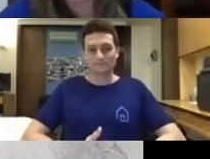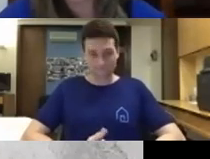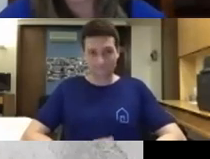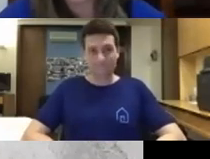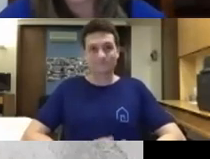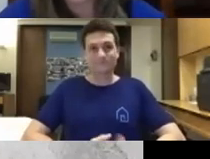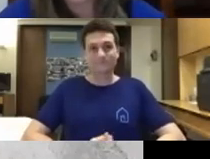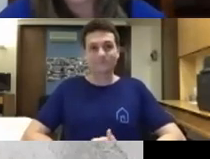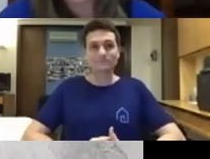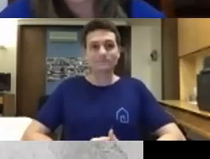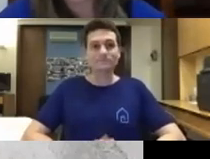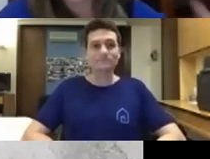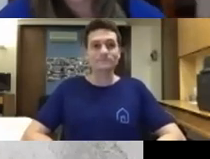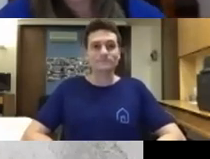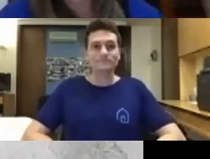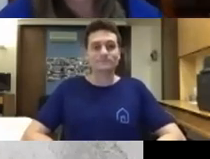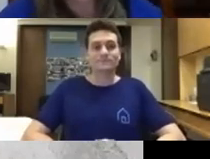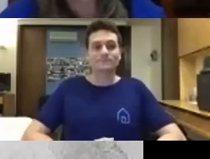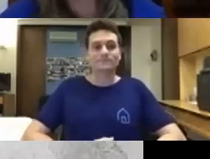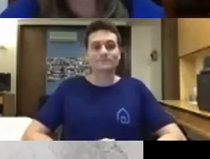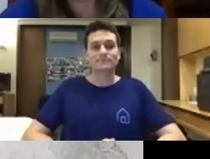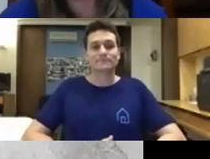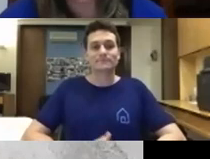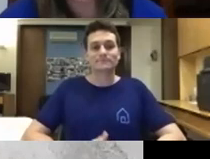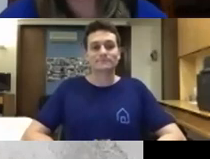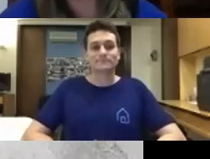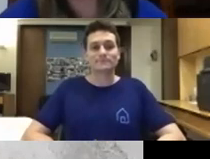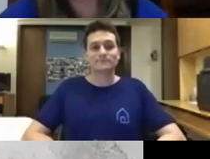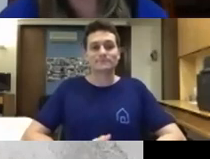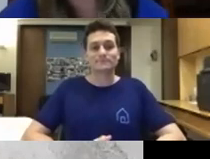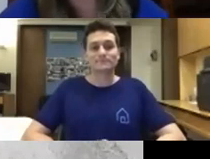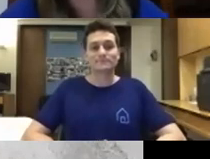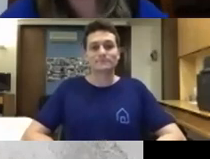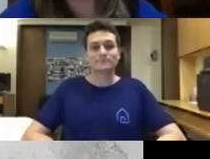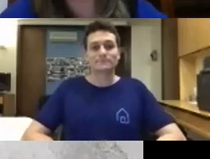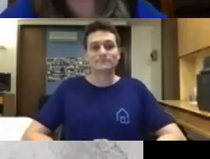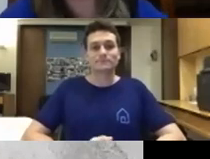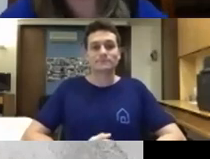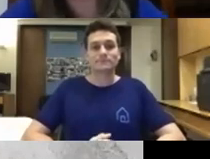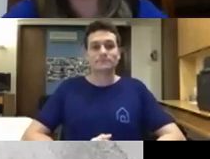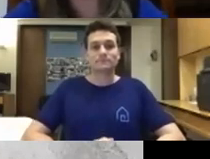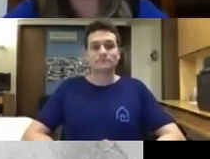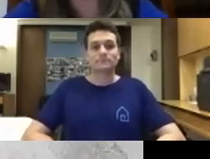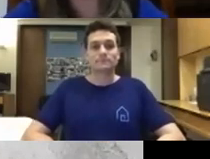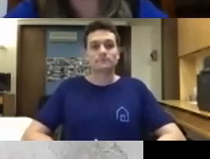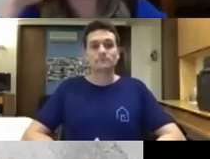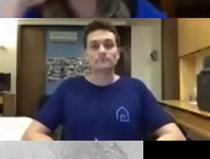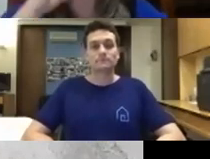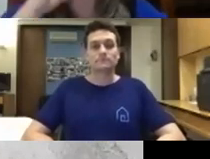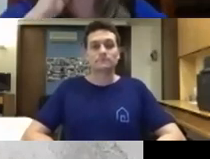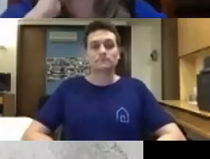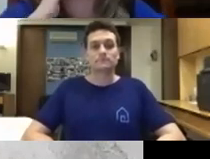Vanessa, tu quer dar teu tchau aí? Agradecer o pessoal, meu e-mail está aí para se alguém tiver alguma dúvida,